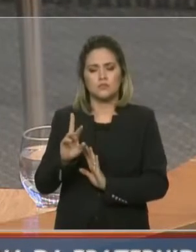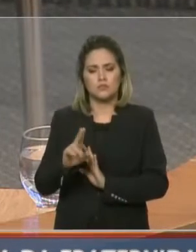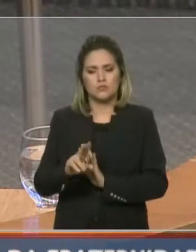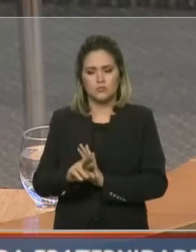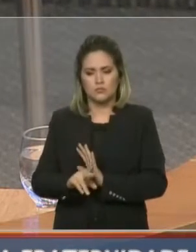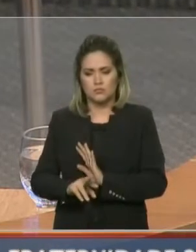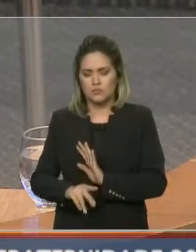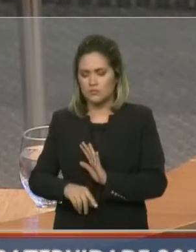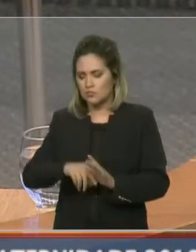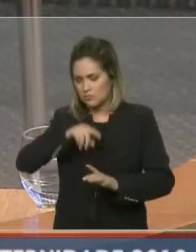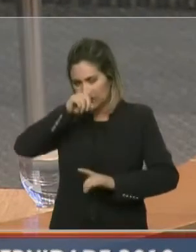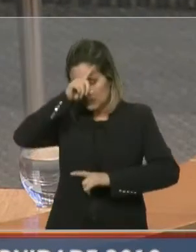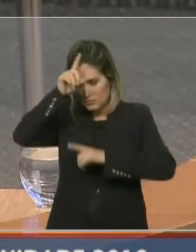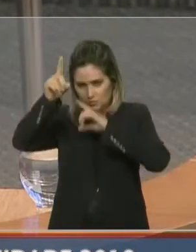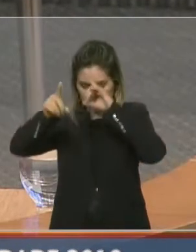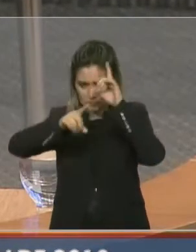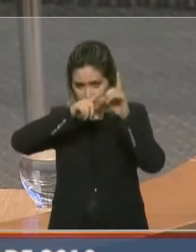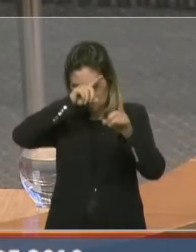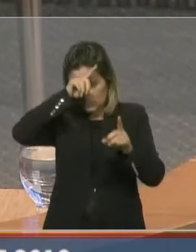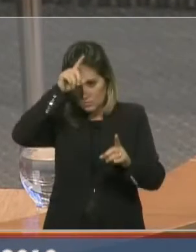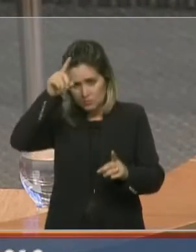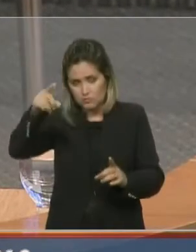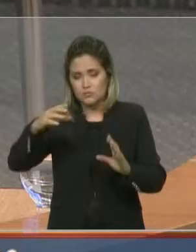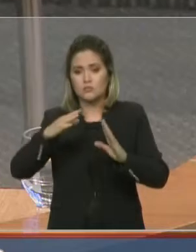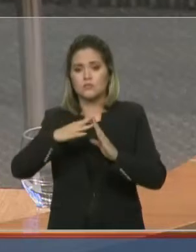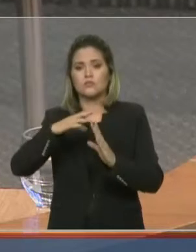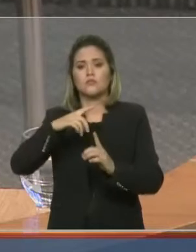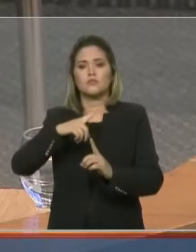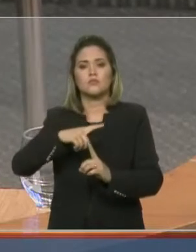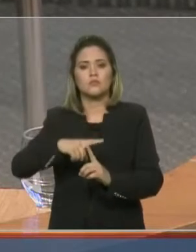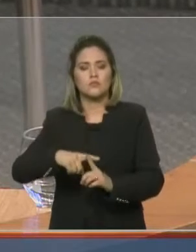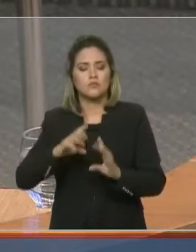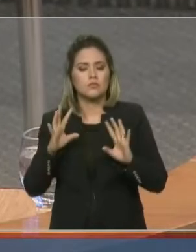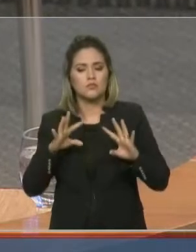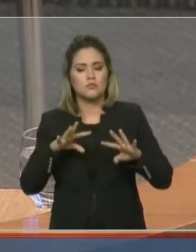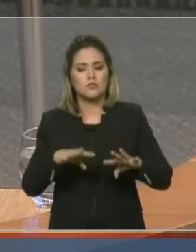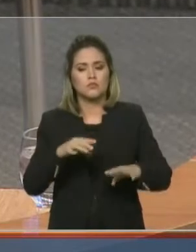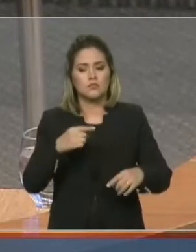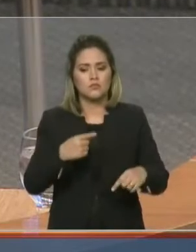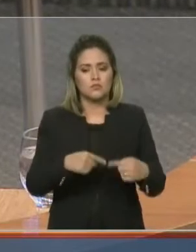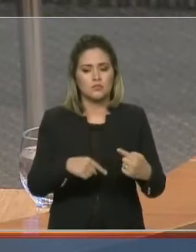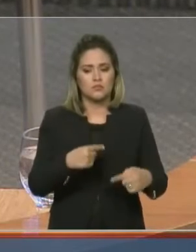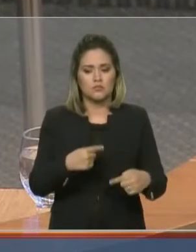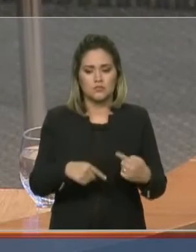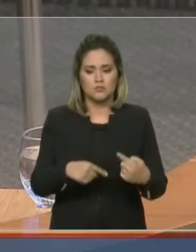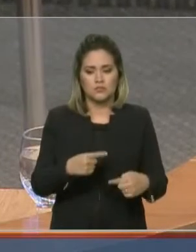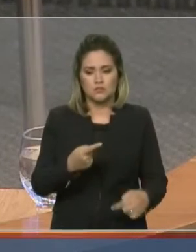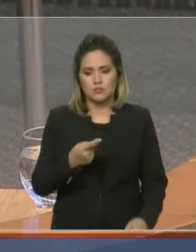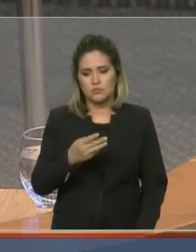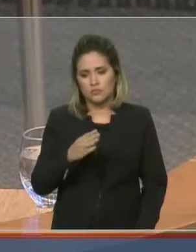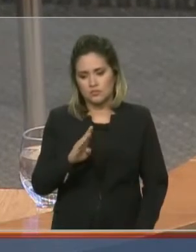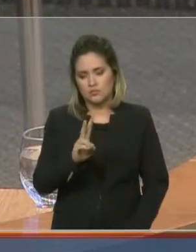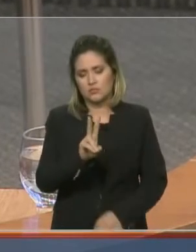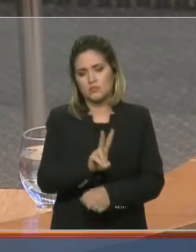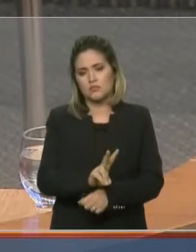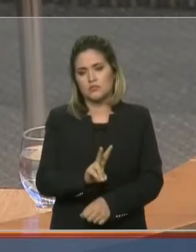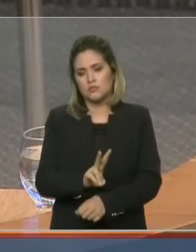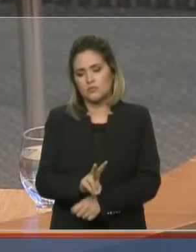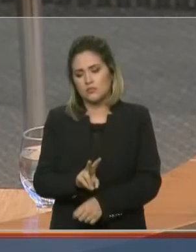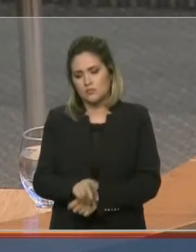voltadas para as políticas públicas, na linha de defender os mais